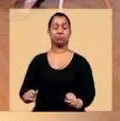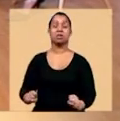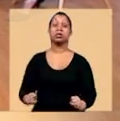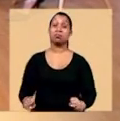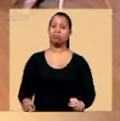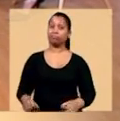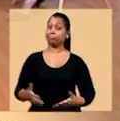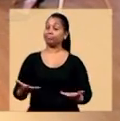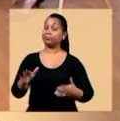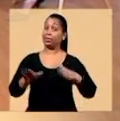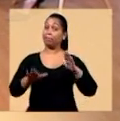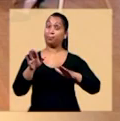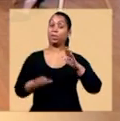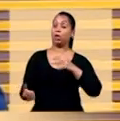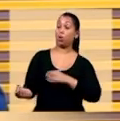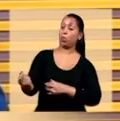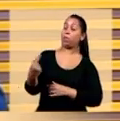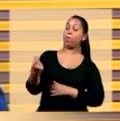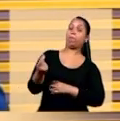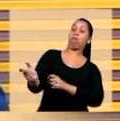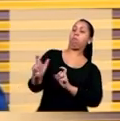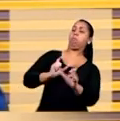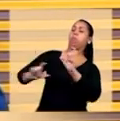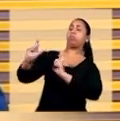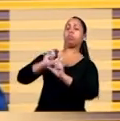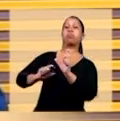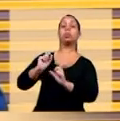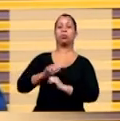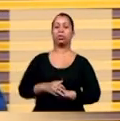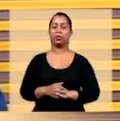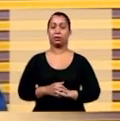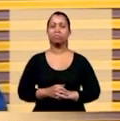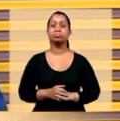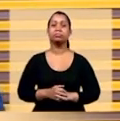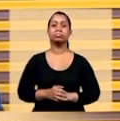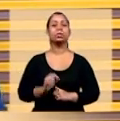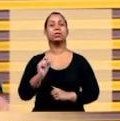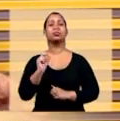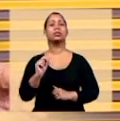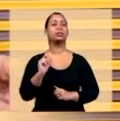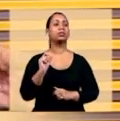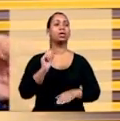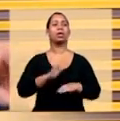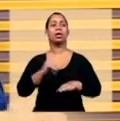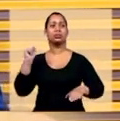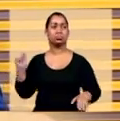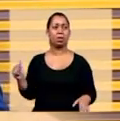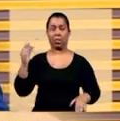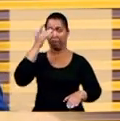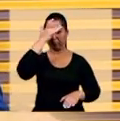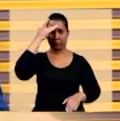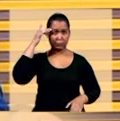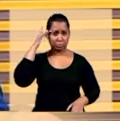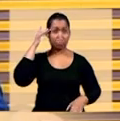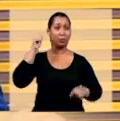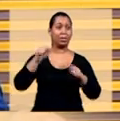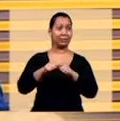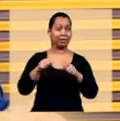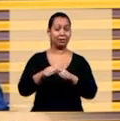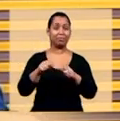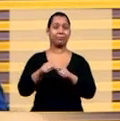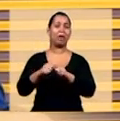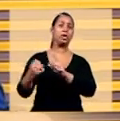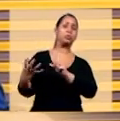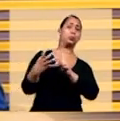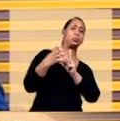do tipo de ofensa. E, via de regra, quem é acionado? é o quem pratica o